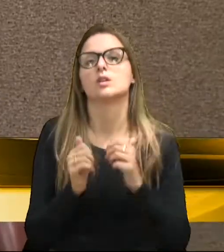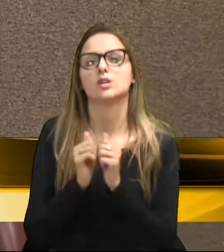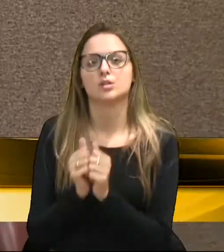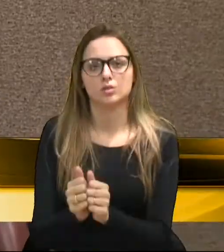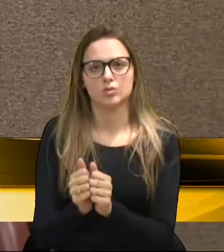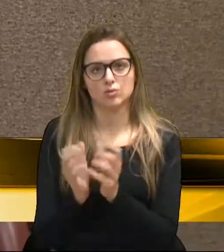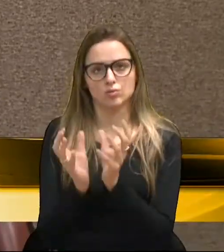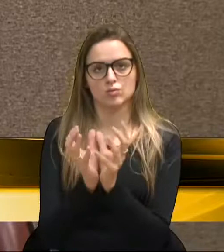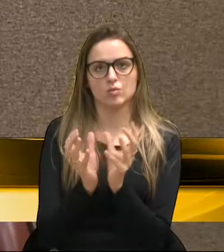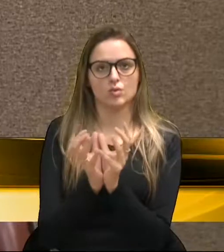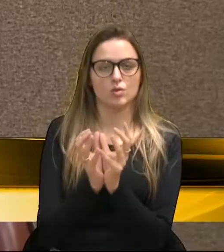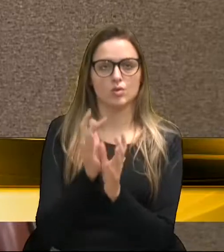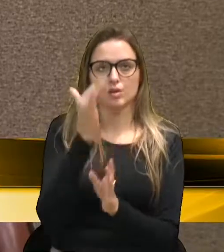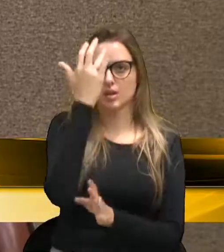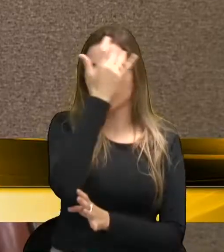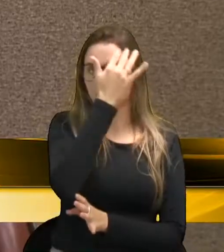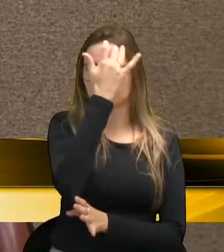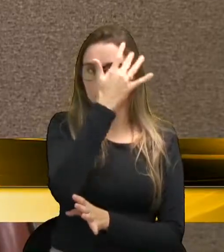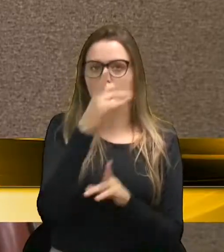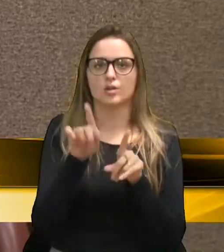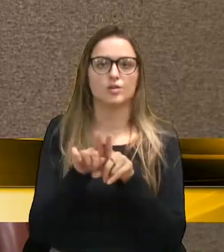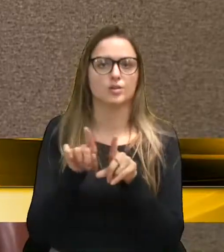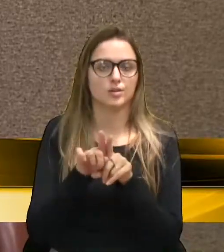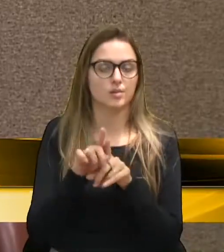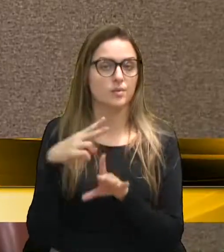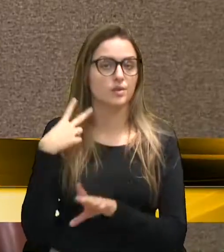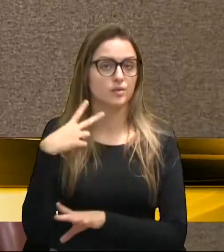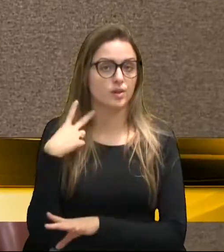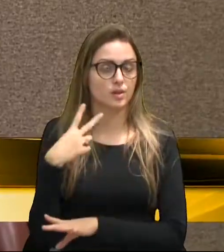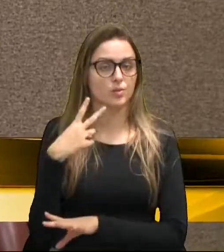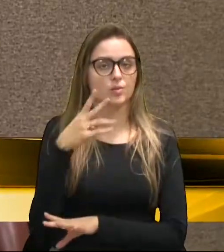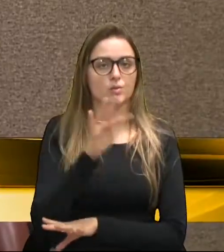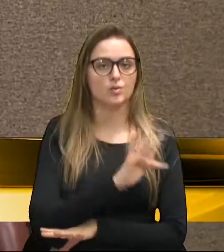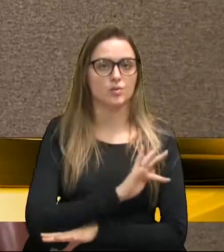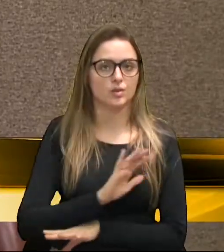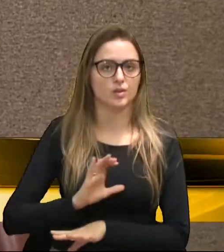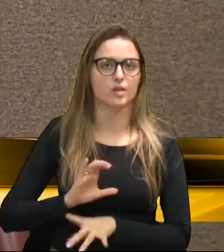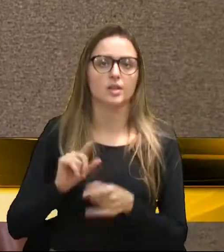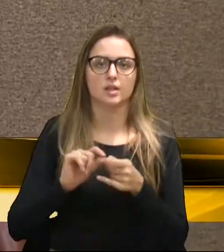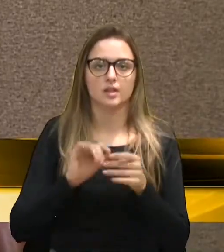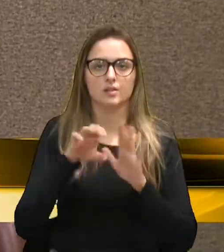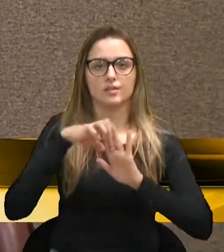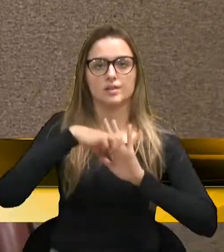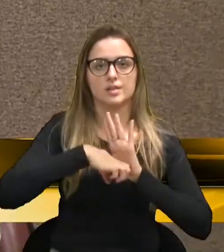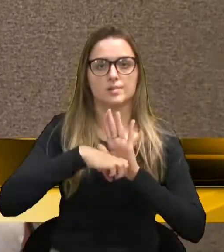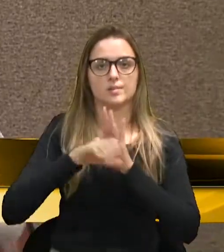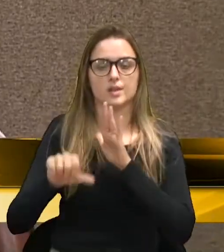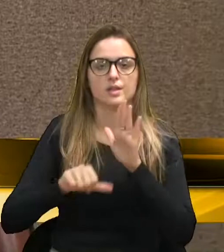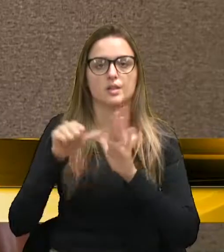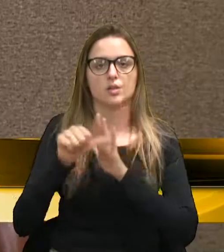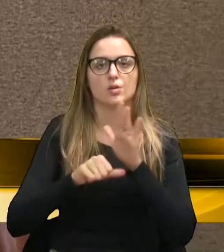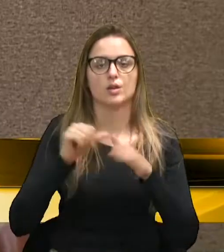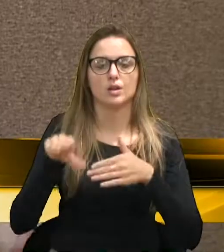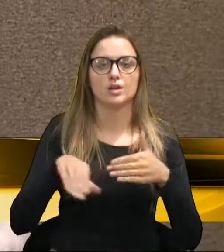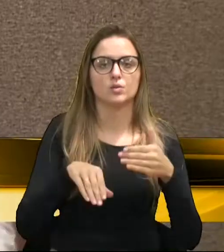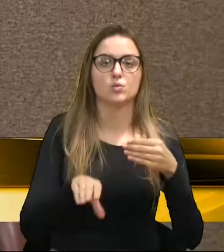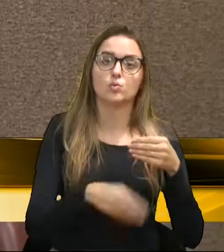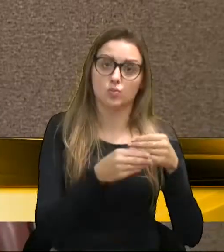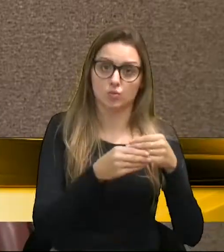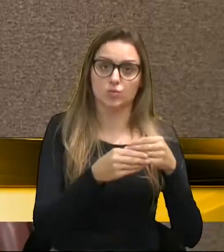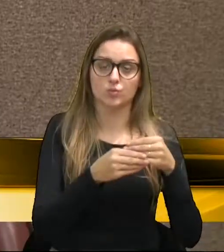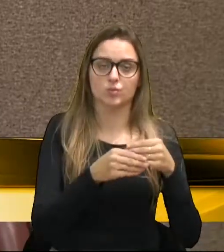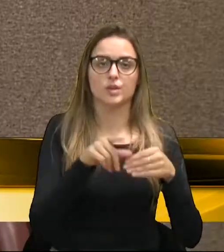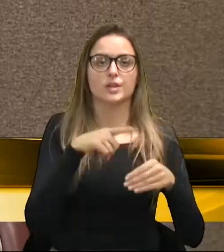colegas Adiló e vereador Cassina, que apresentaram essa emenda modificativa, acrescentando